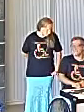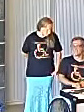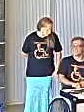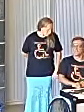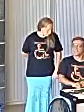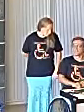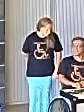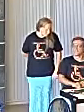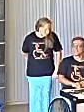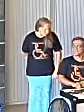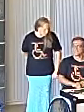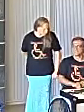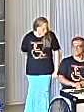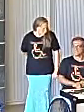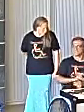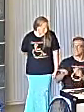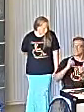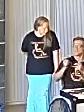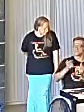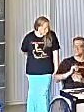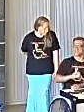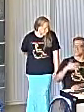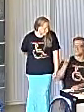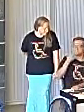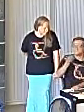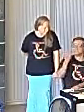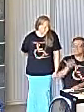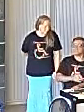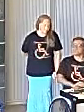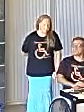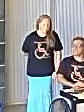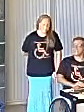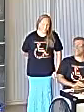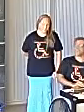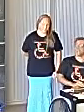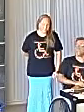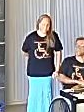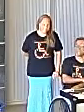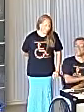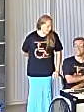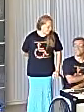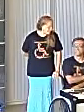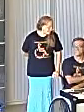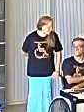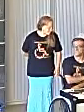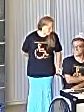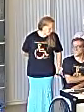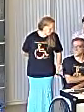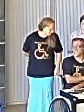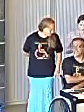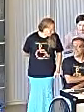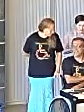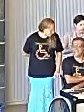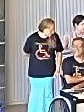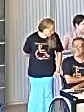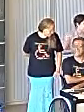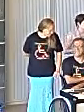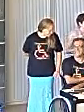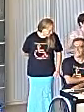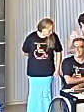para que que serve esse símbolo Por que as empresas de ônibus tem o direito de botar esse símbolo a doença da ntt e